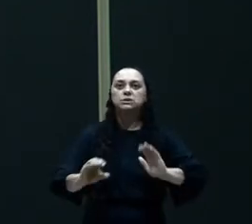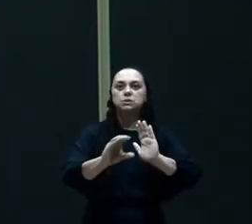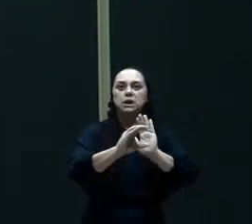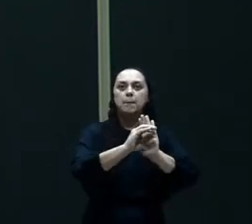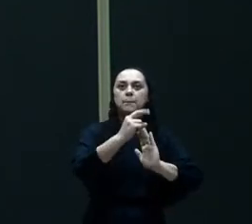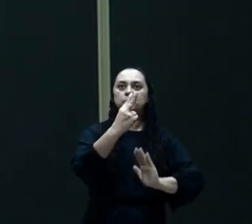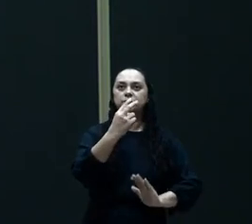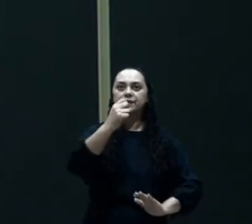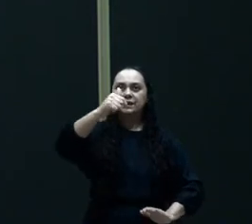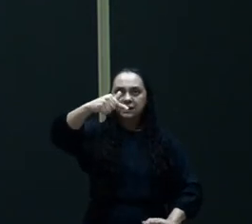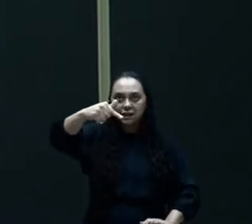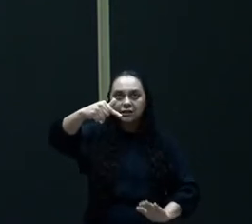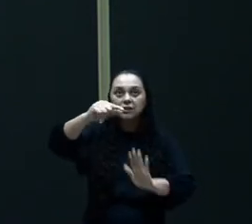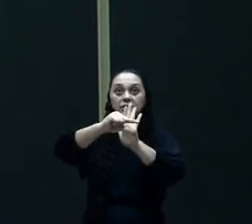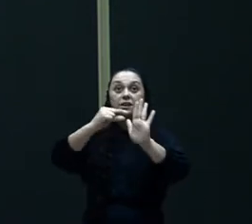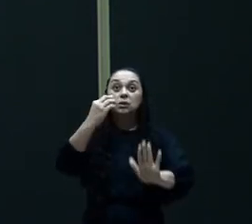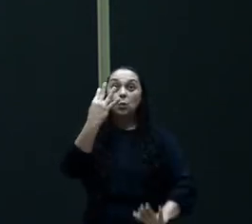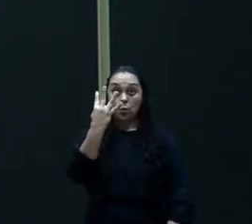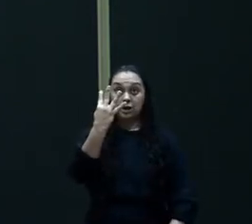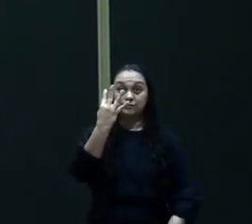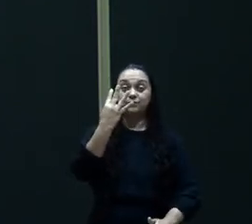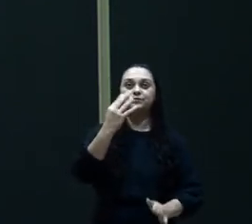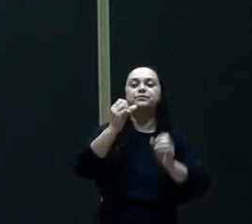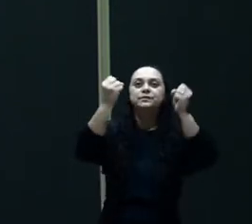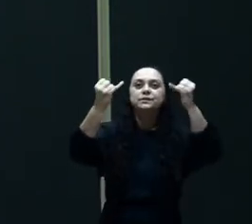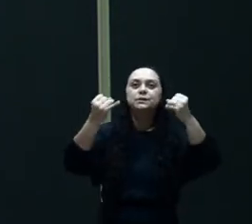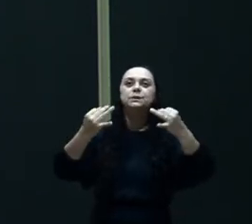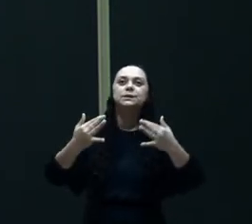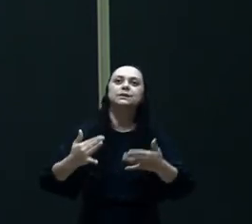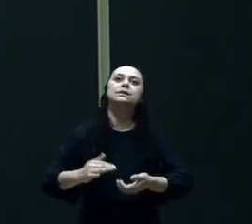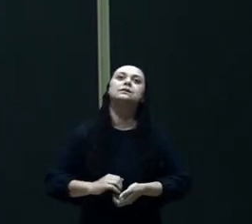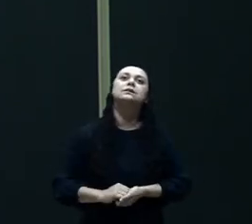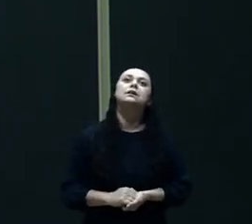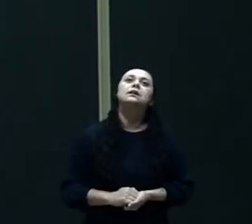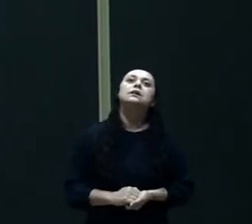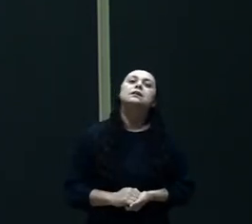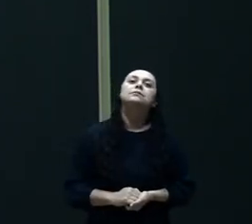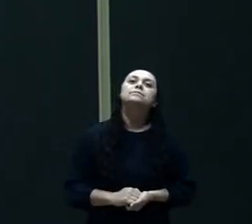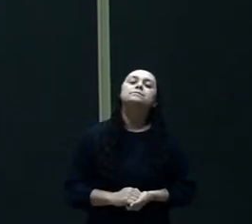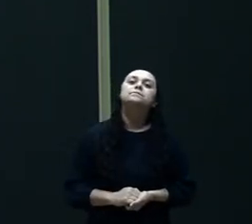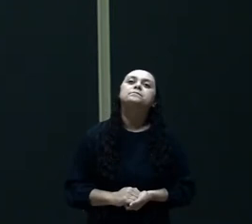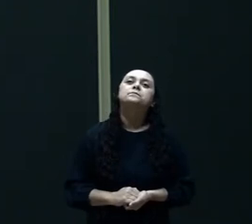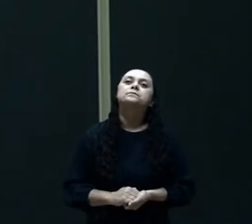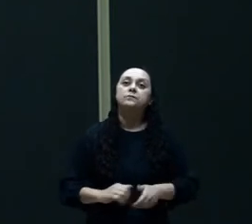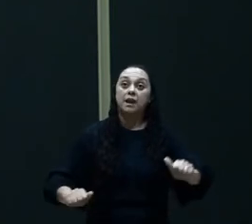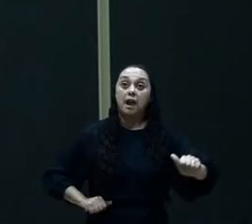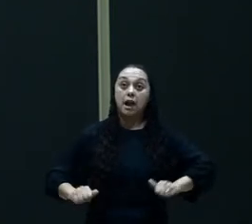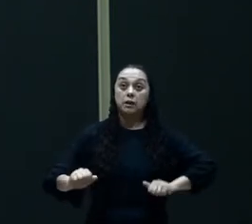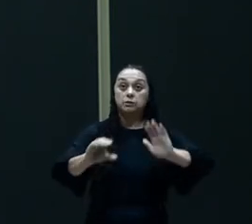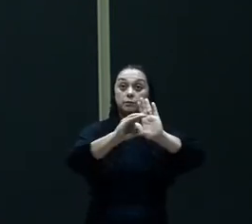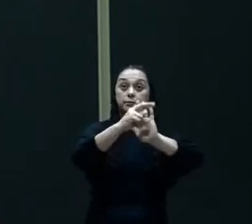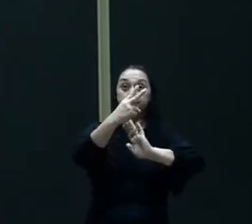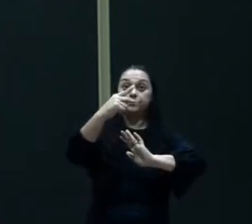acompanhe comigo Olha o que diz o texto da palavra de Deus atos 27